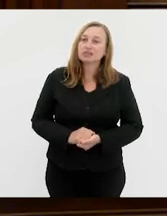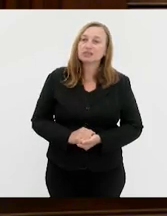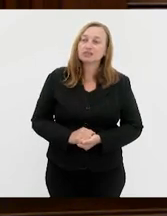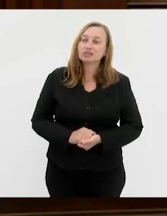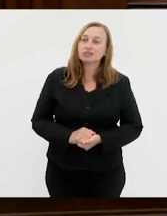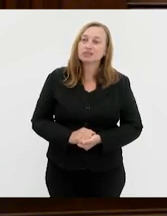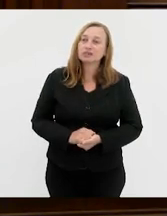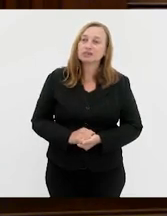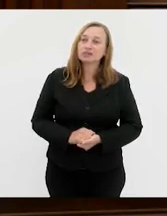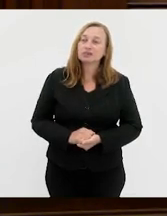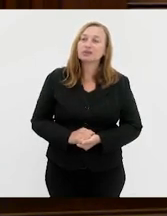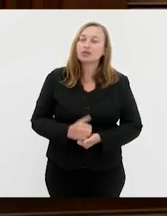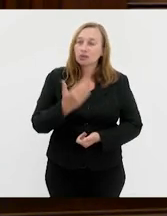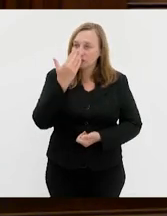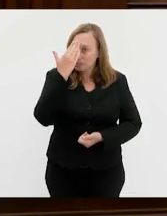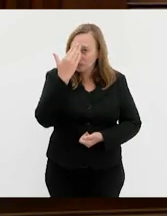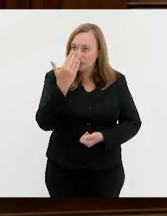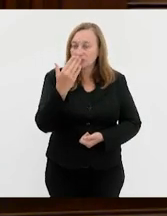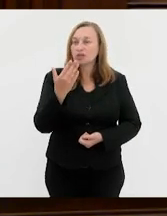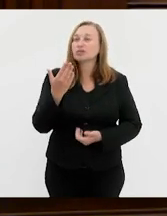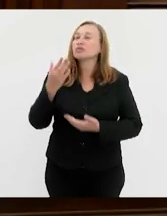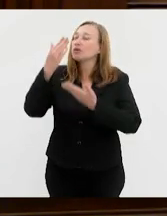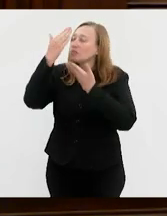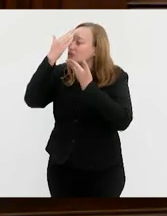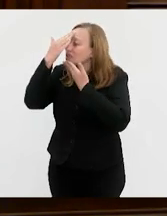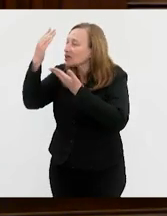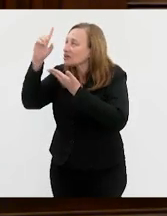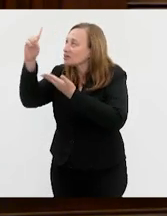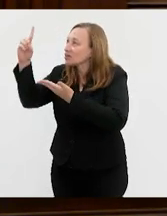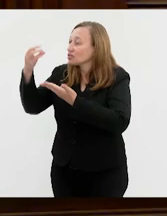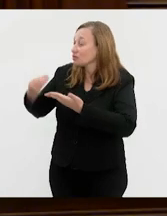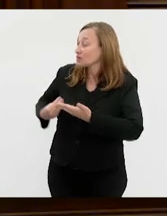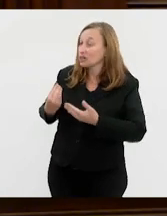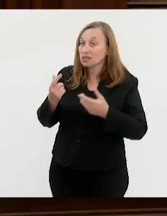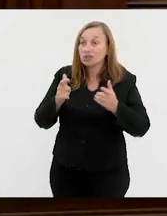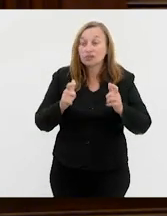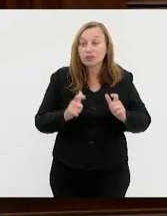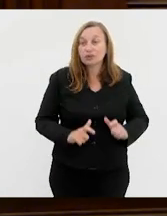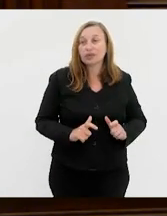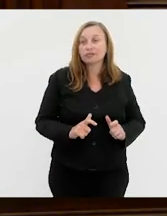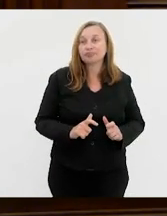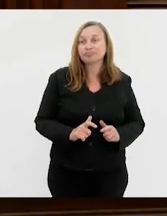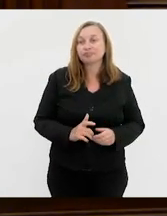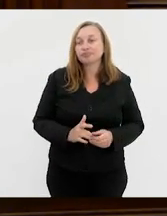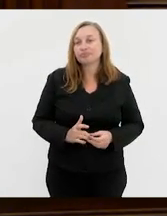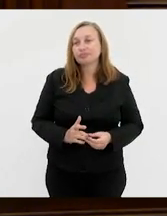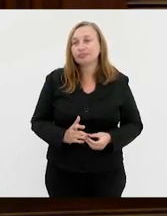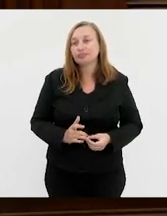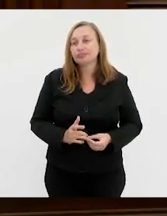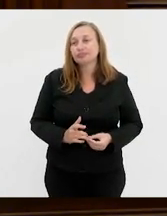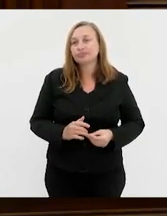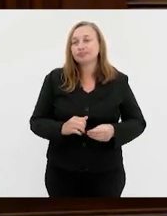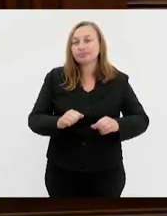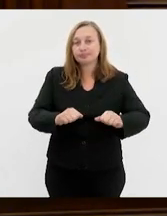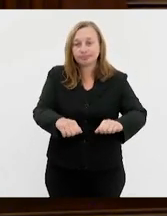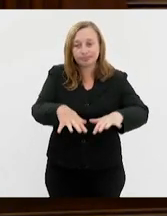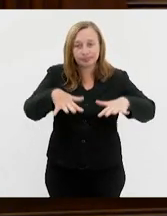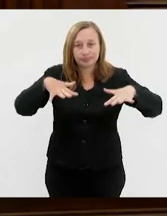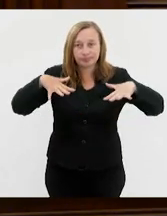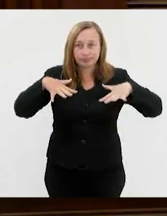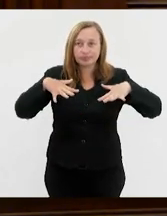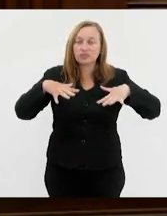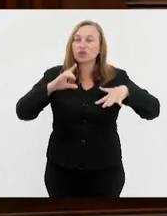e muito obrigado, meu Deus, por estar aqui nessa plateia. Eu só